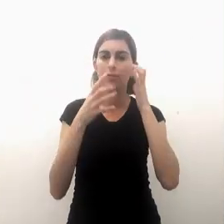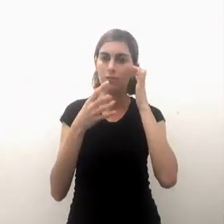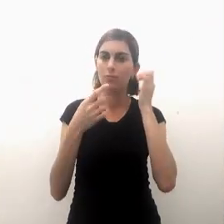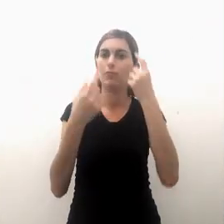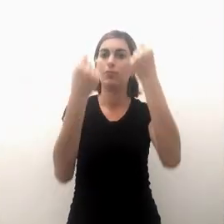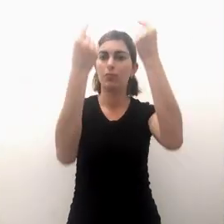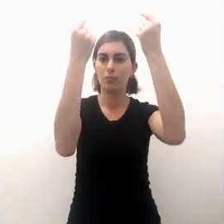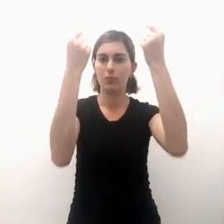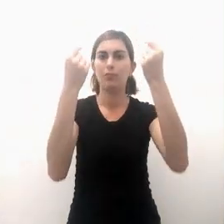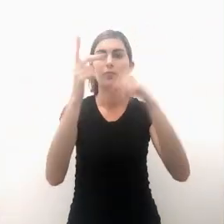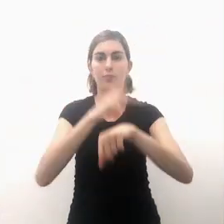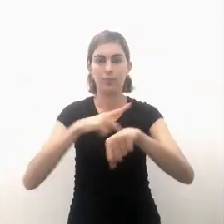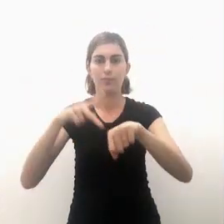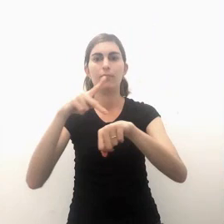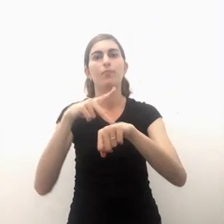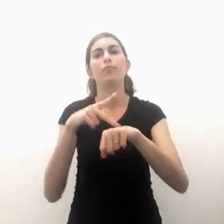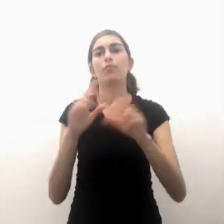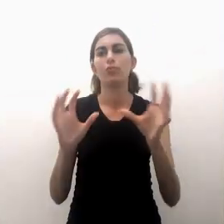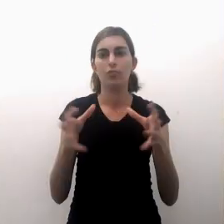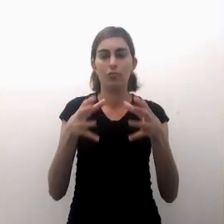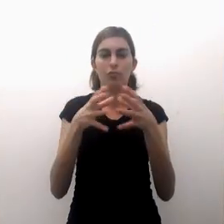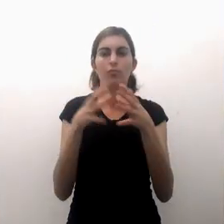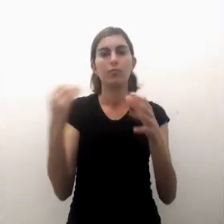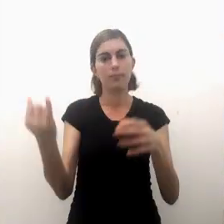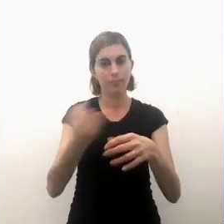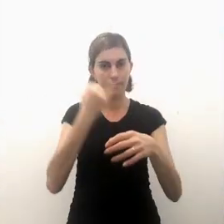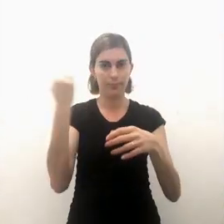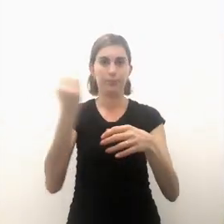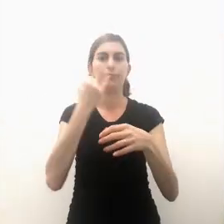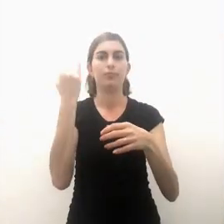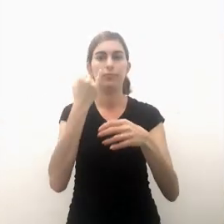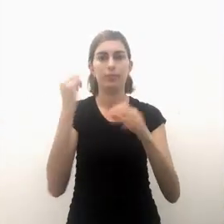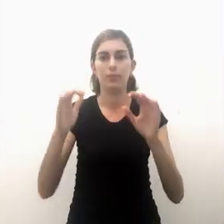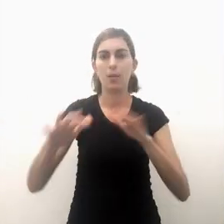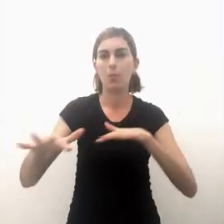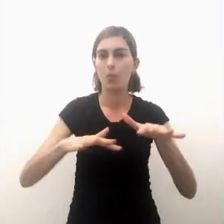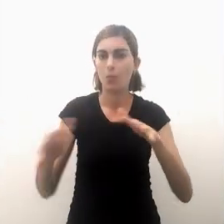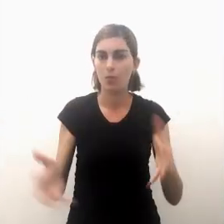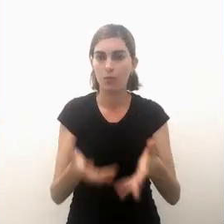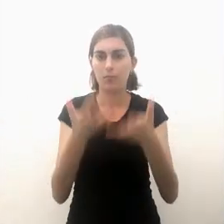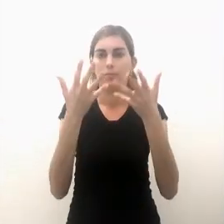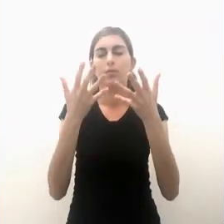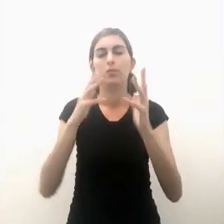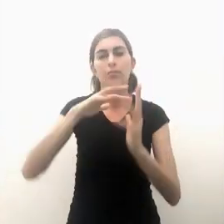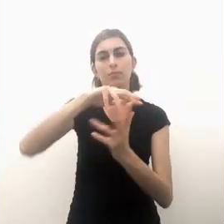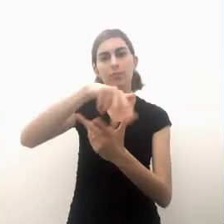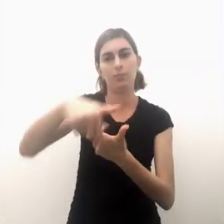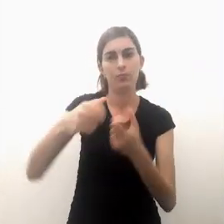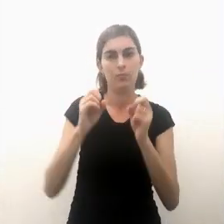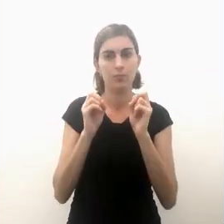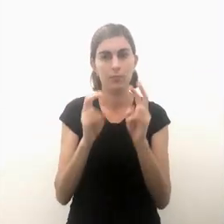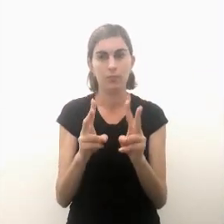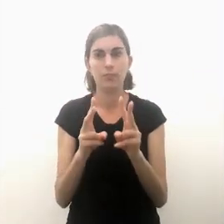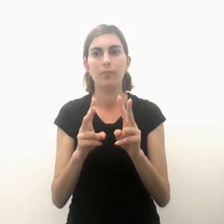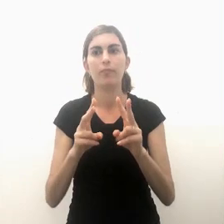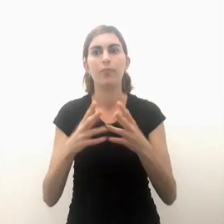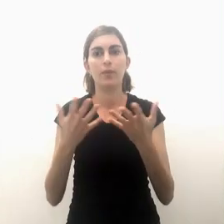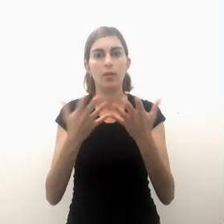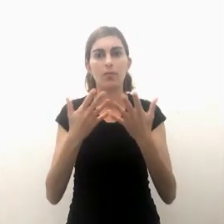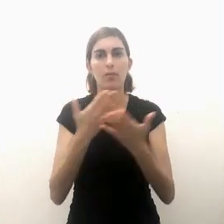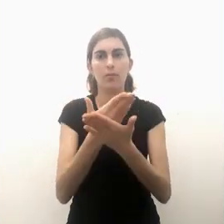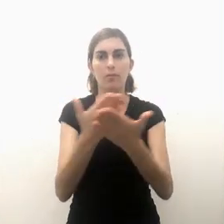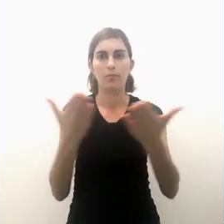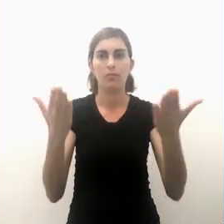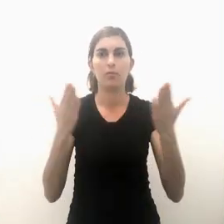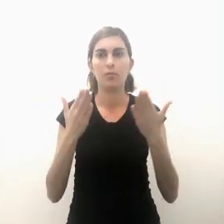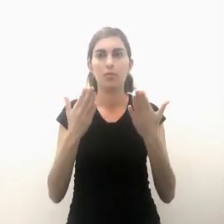né, a economia desses grupos juntas são importantes para movimentar a dinâmica do mundo, ok? Eu